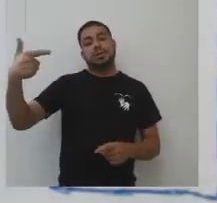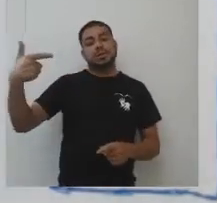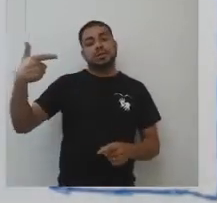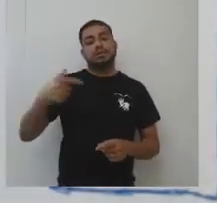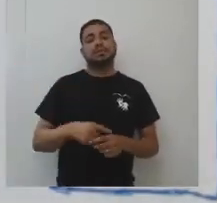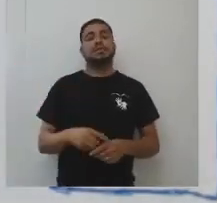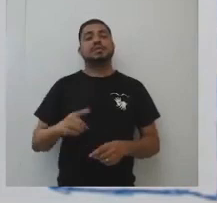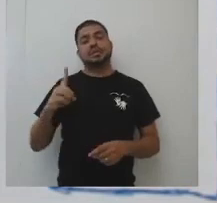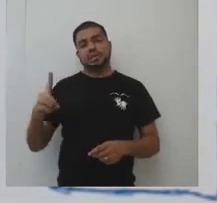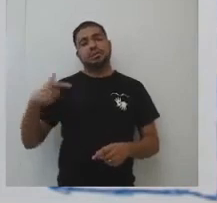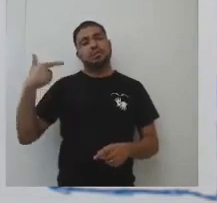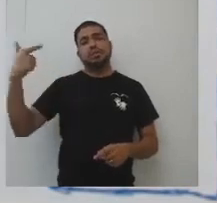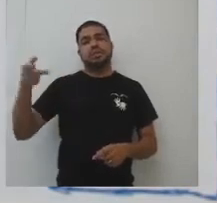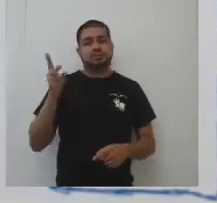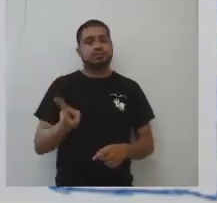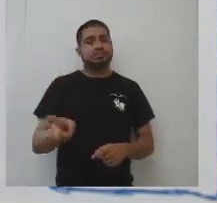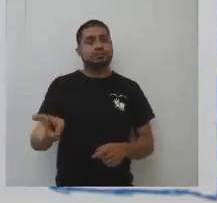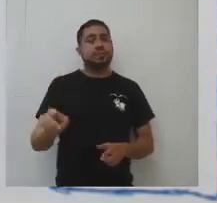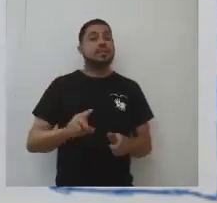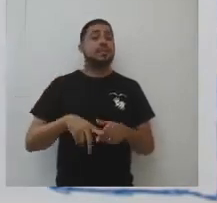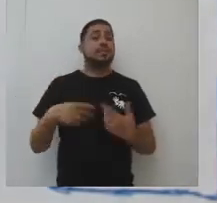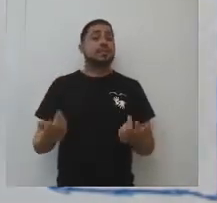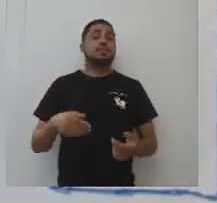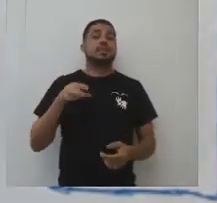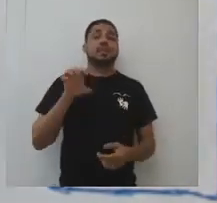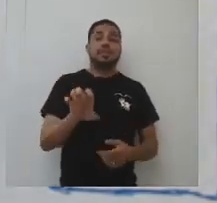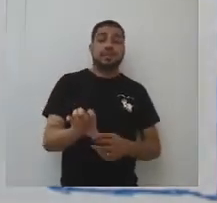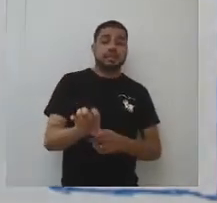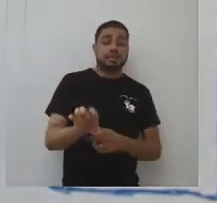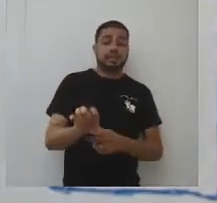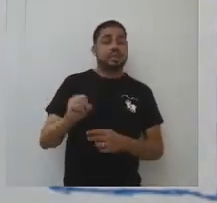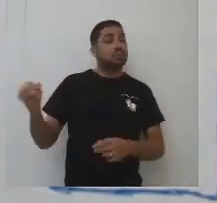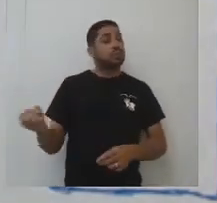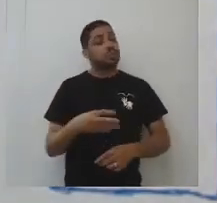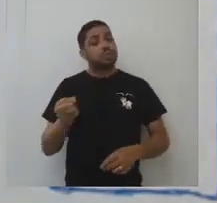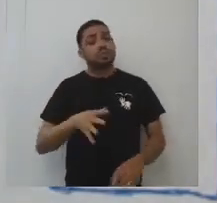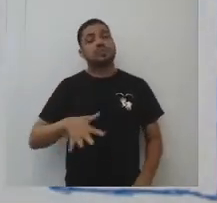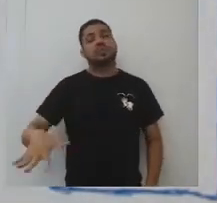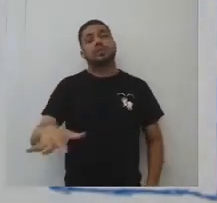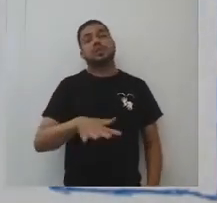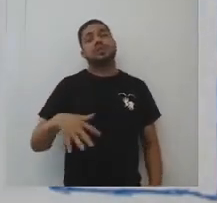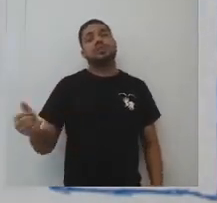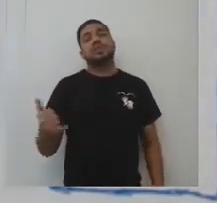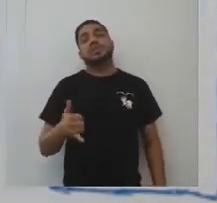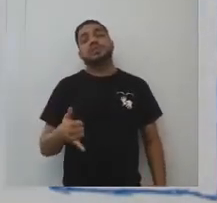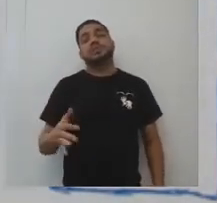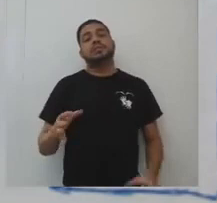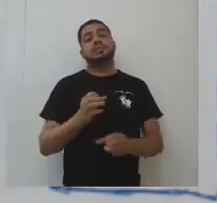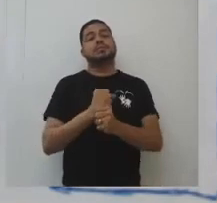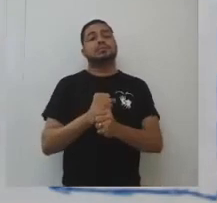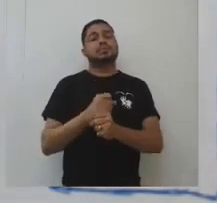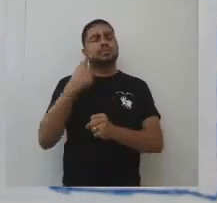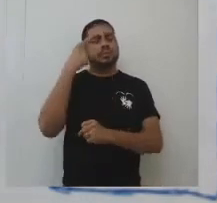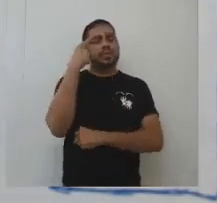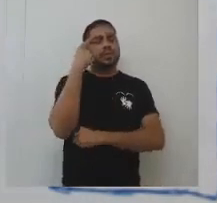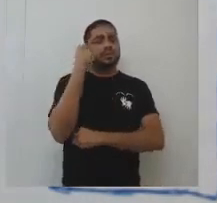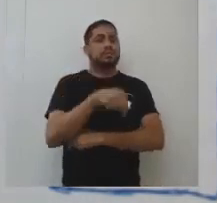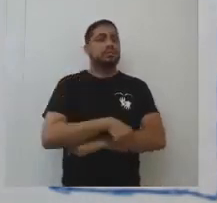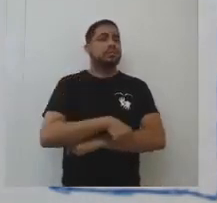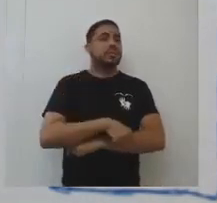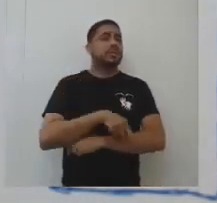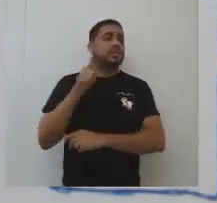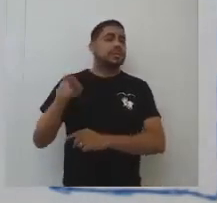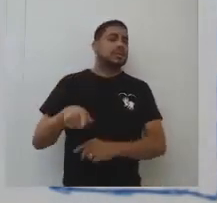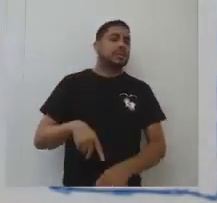D ao quadrado mesmo. Então vai ficar E, que é o novo campo elétrico, vai ser igual. Pensa um pouco.